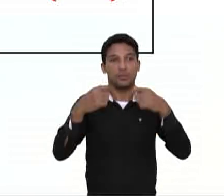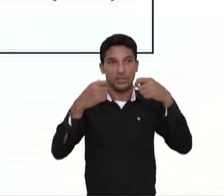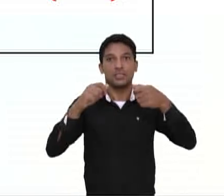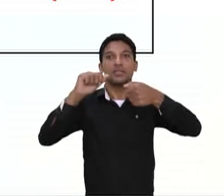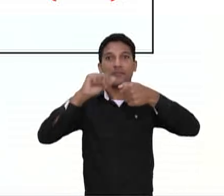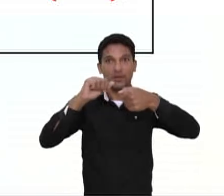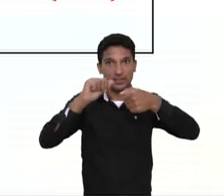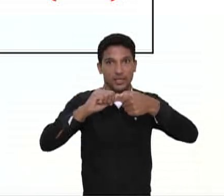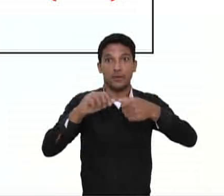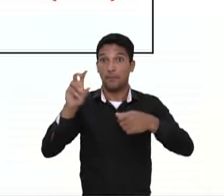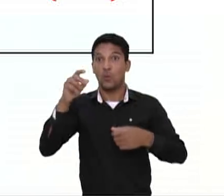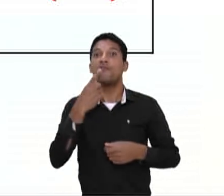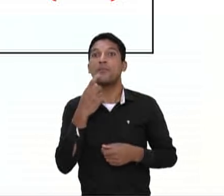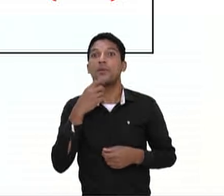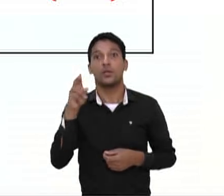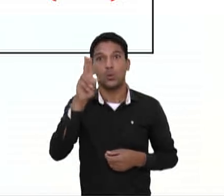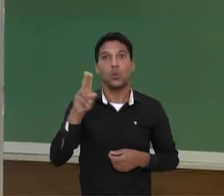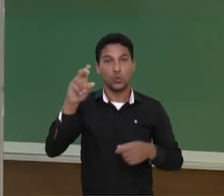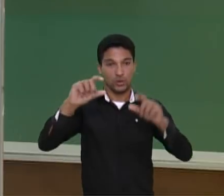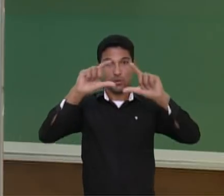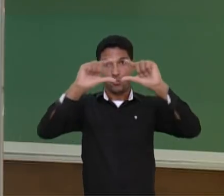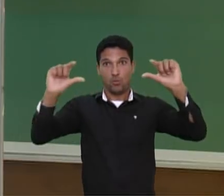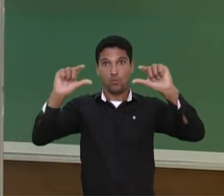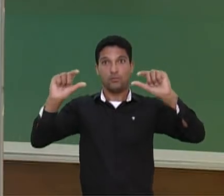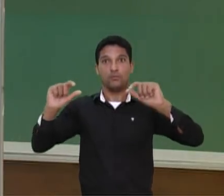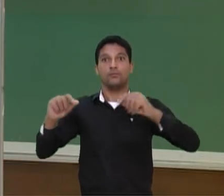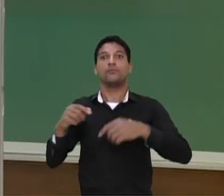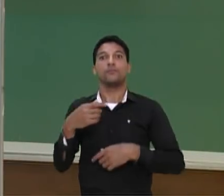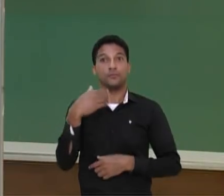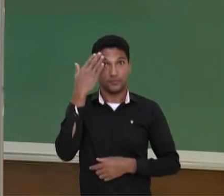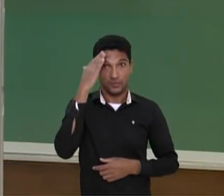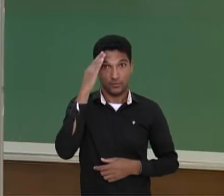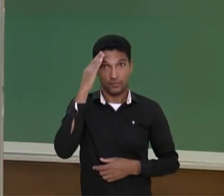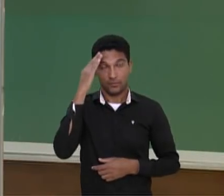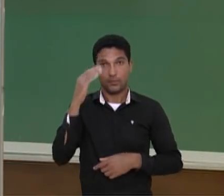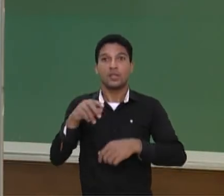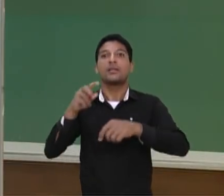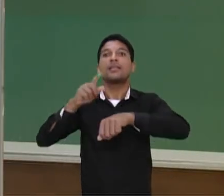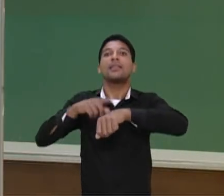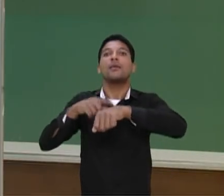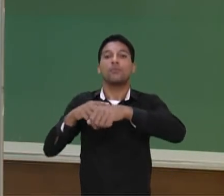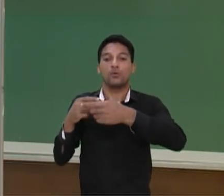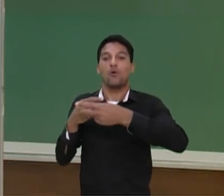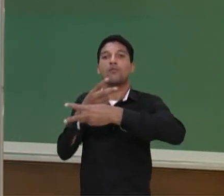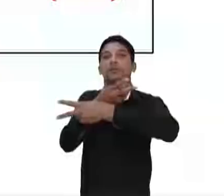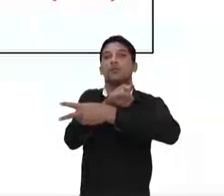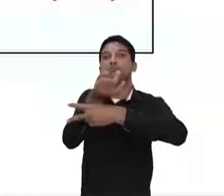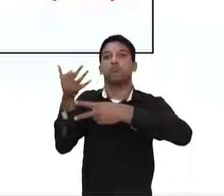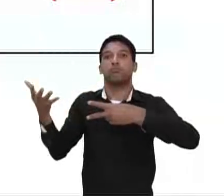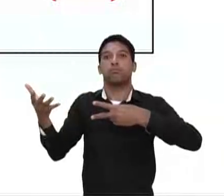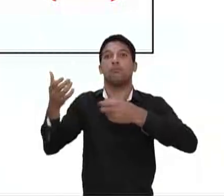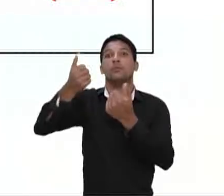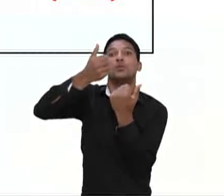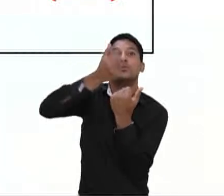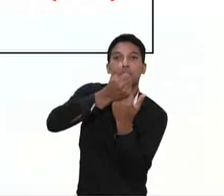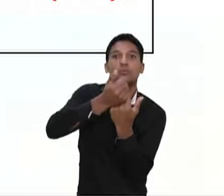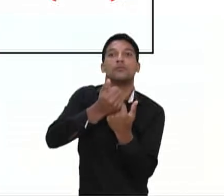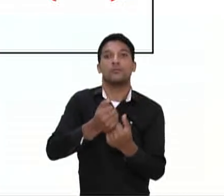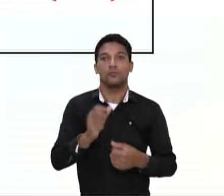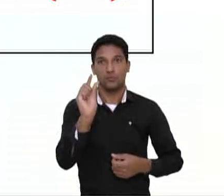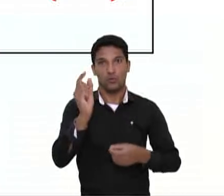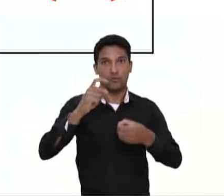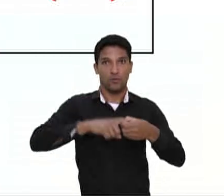precisar fazer os testes com a função tá então vou dar um tempinho para vocês e nós já voltamos